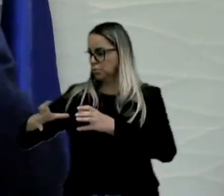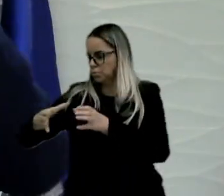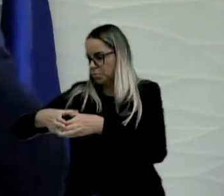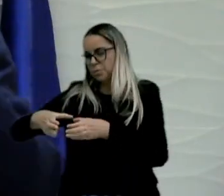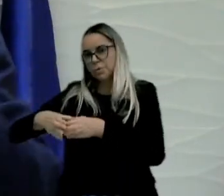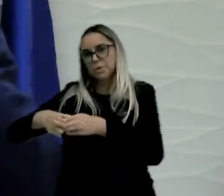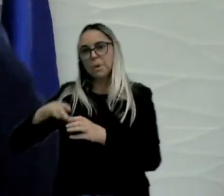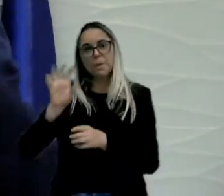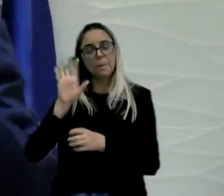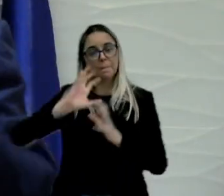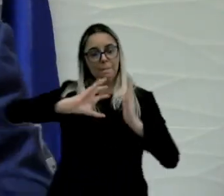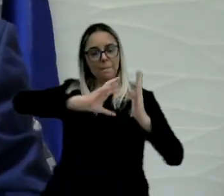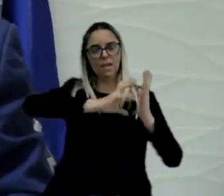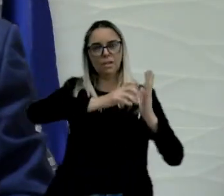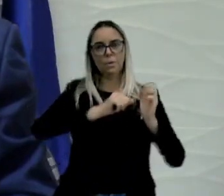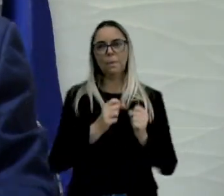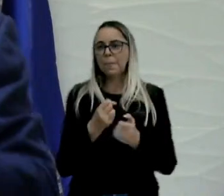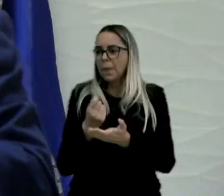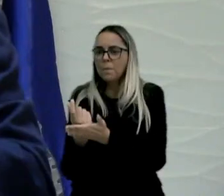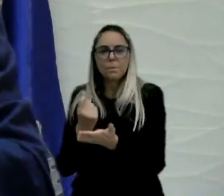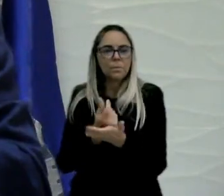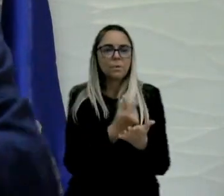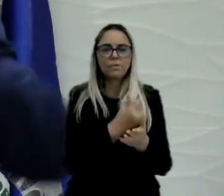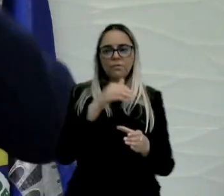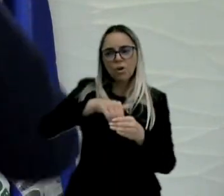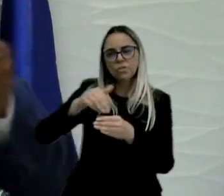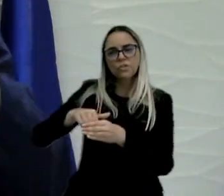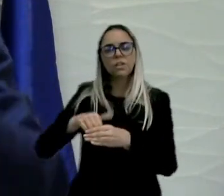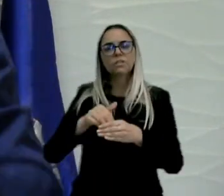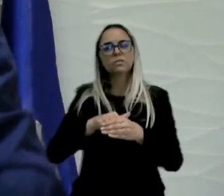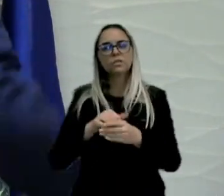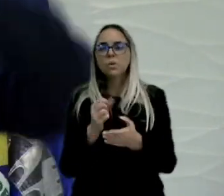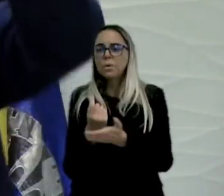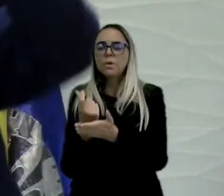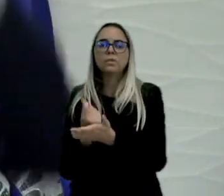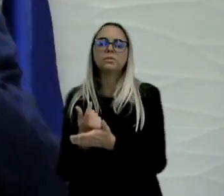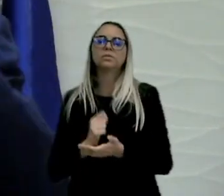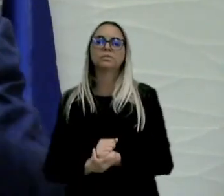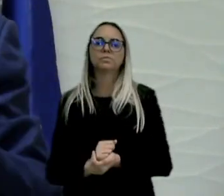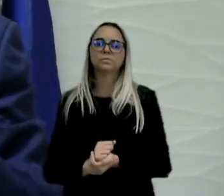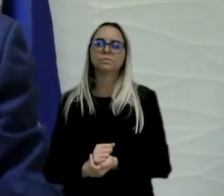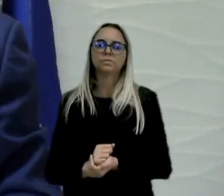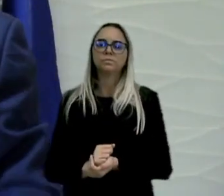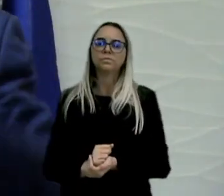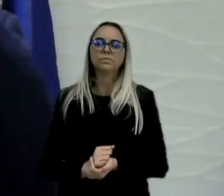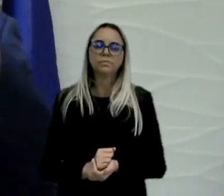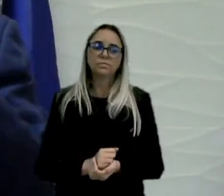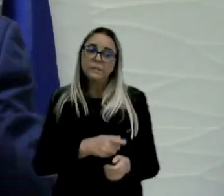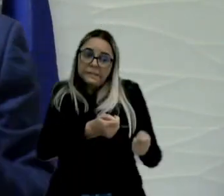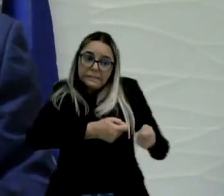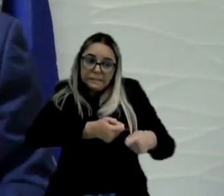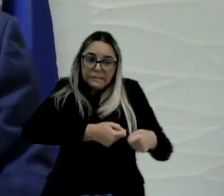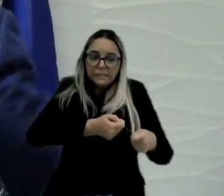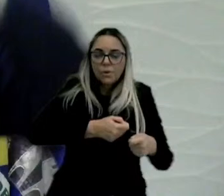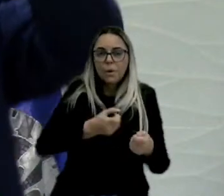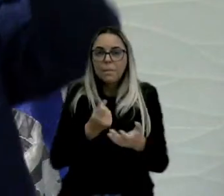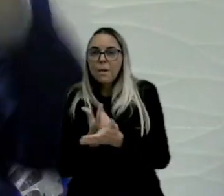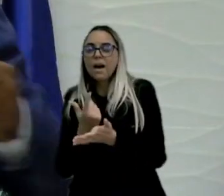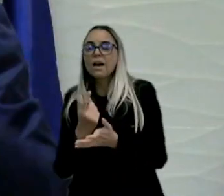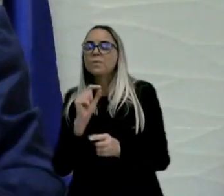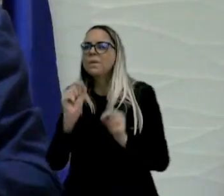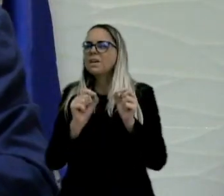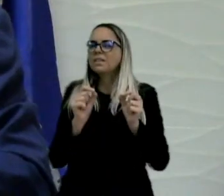essa Grande compra de voto com esse comprador de voto tentando comprar